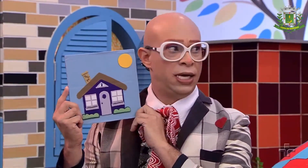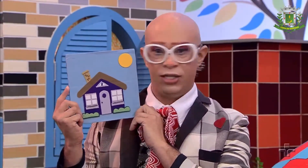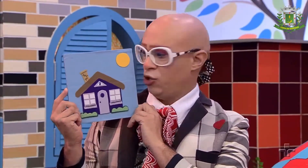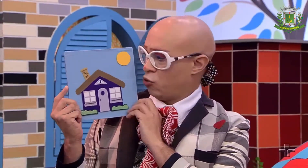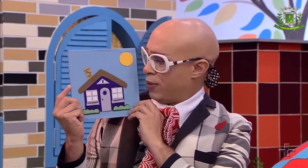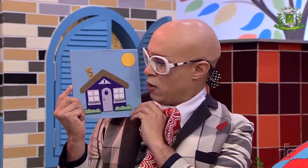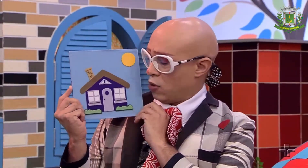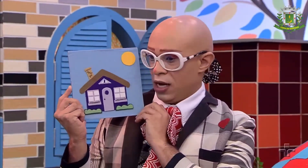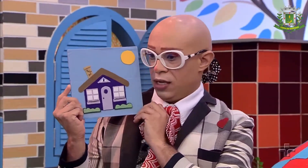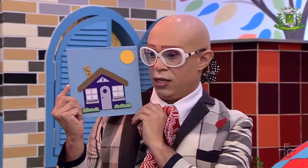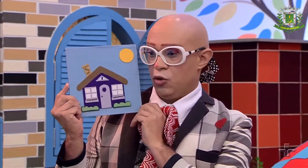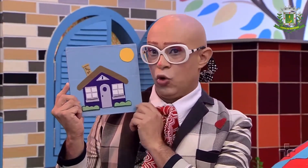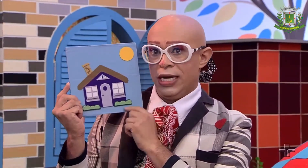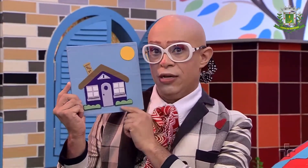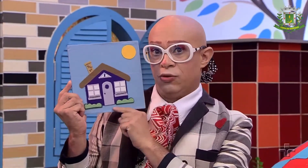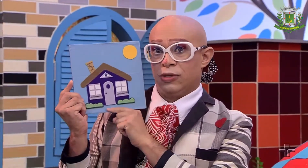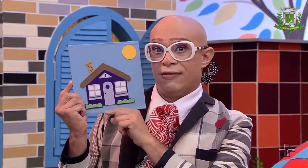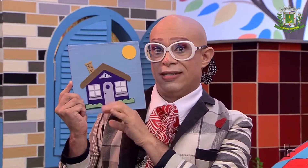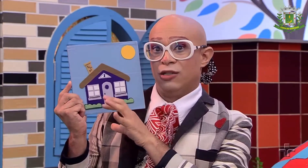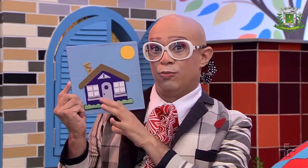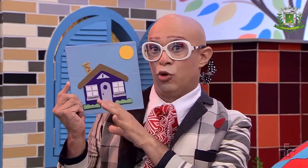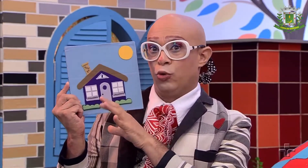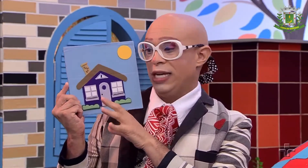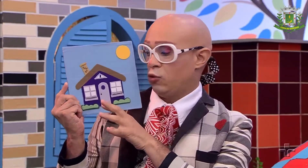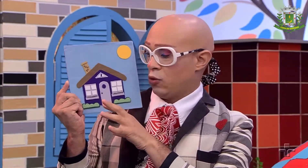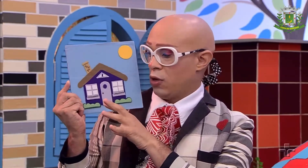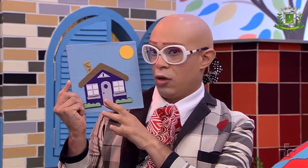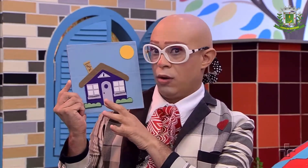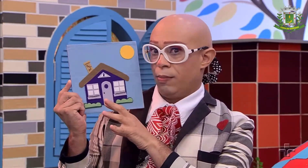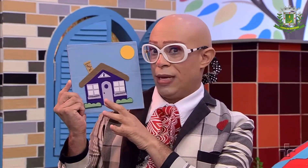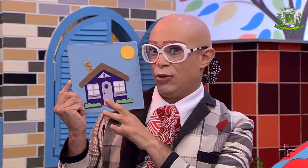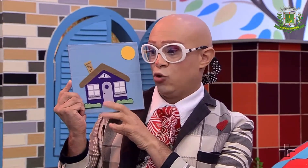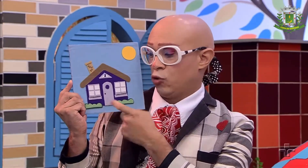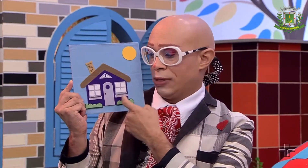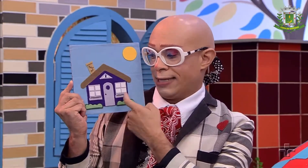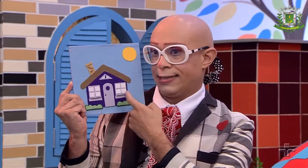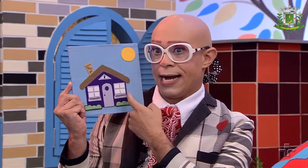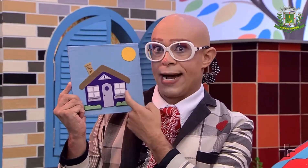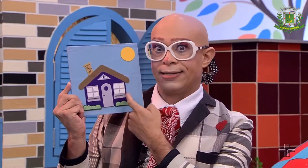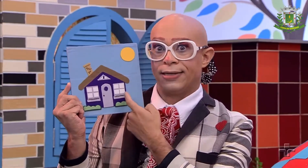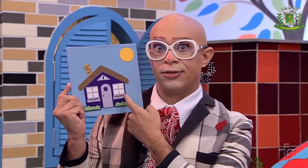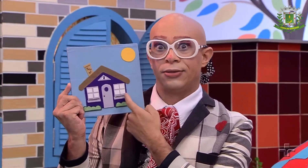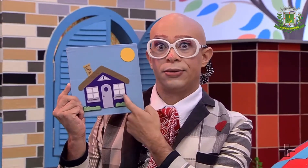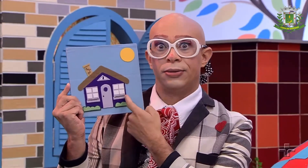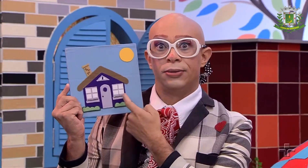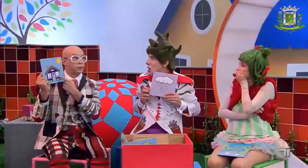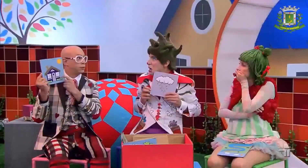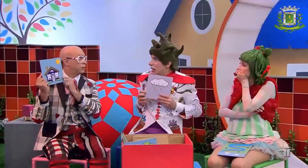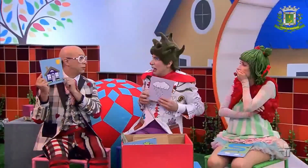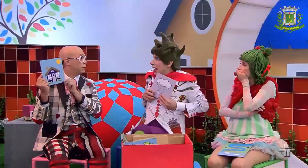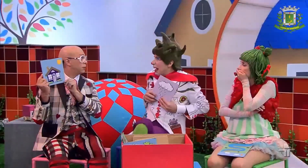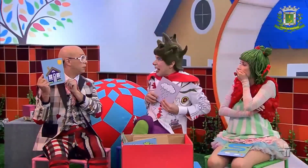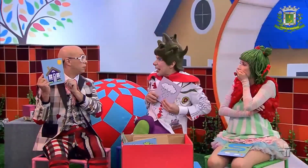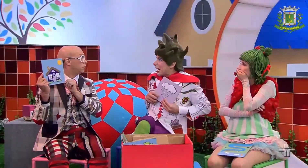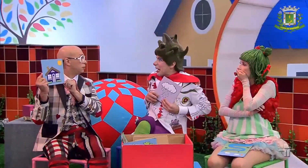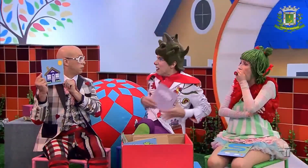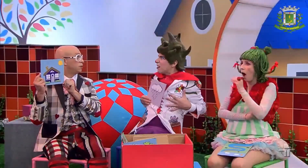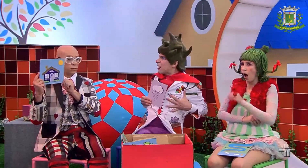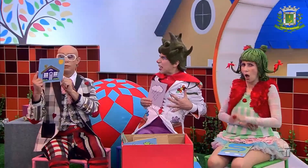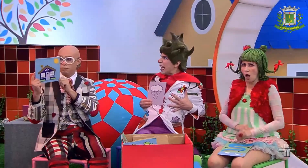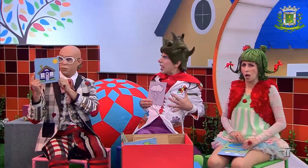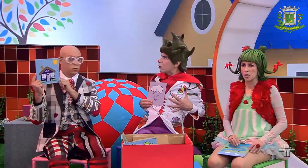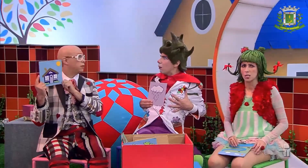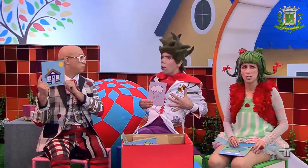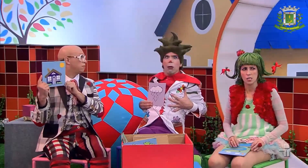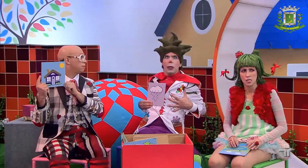terrível. Descobriu que o rio estava sendo poluído pelo esgoto das casas.